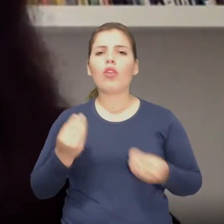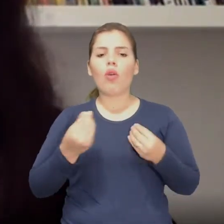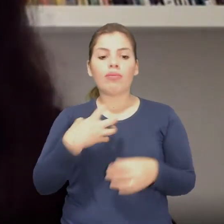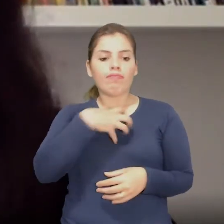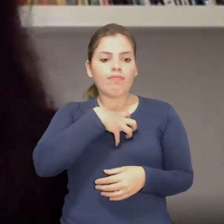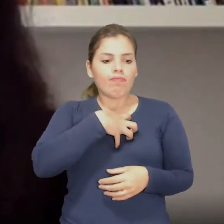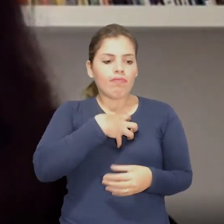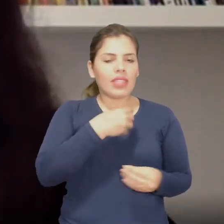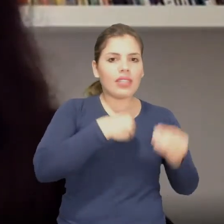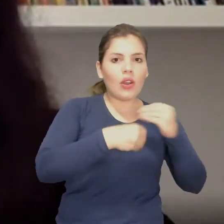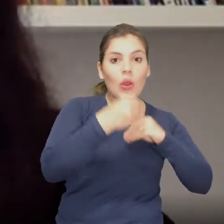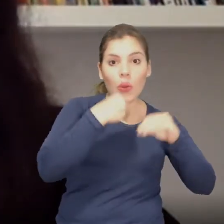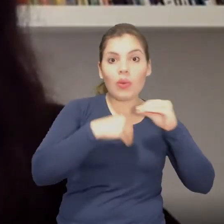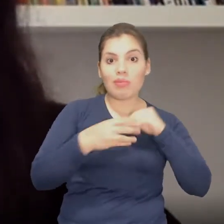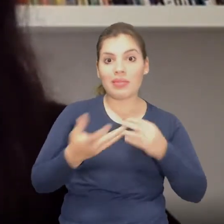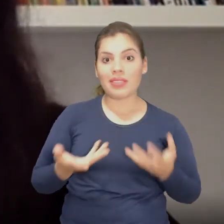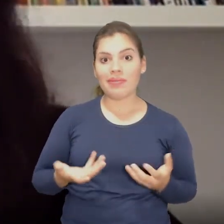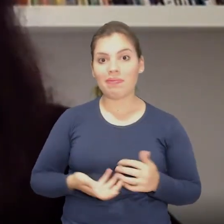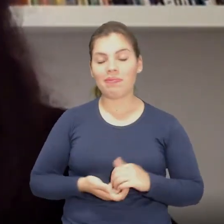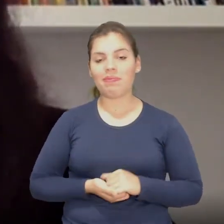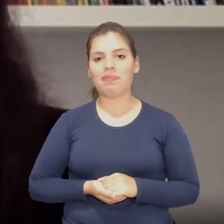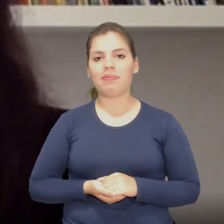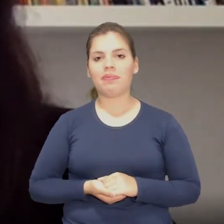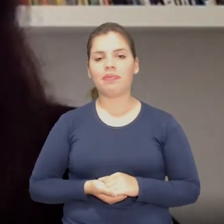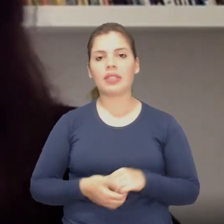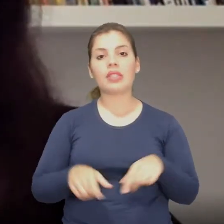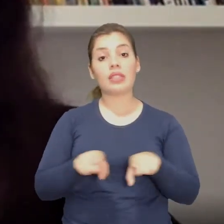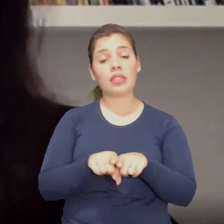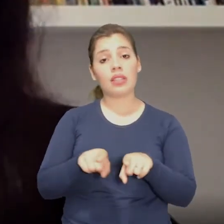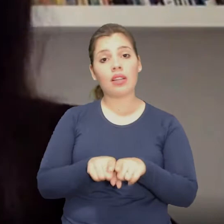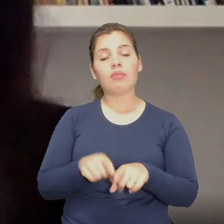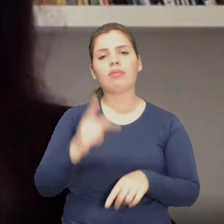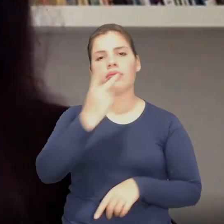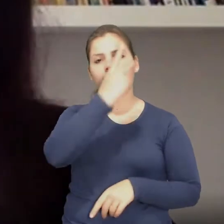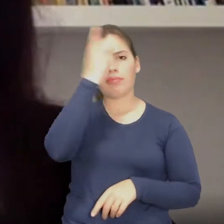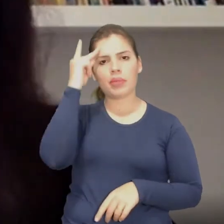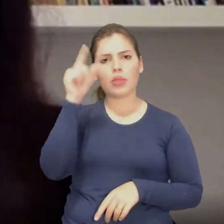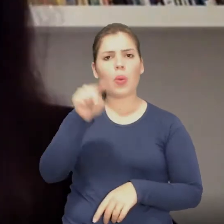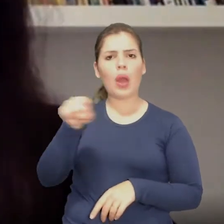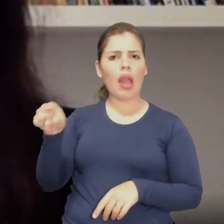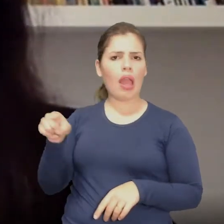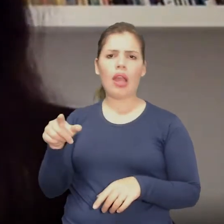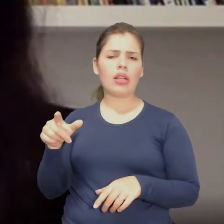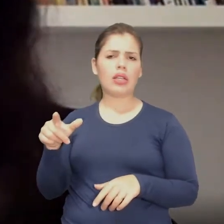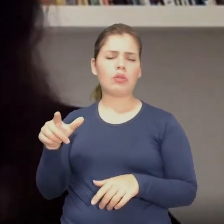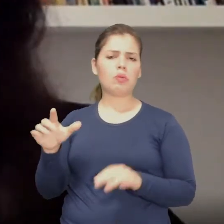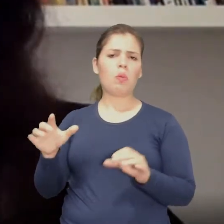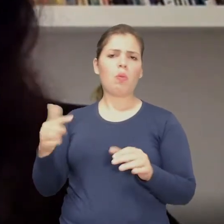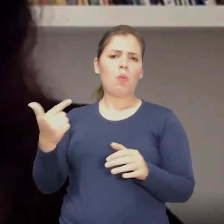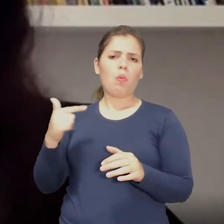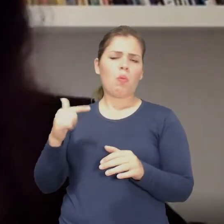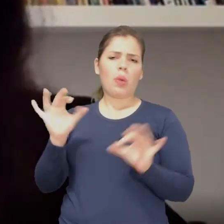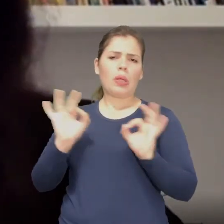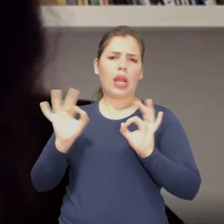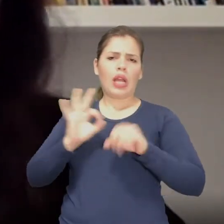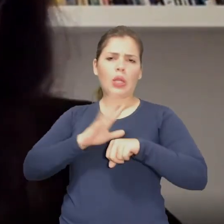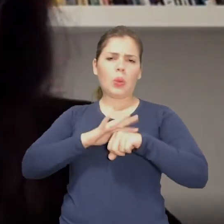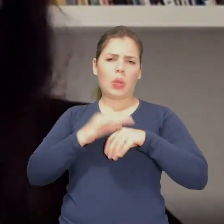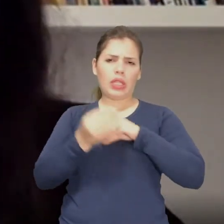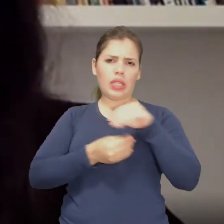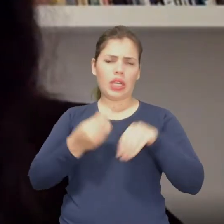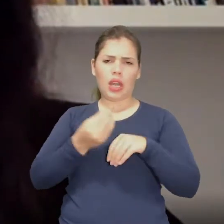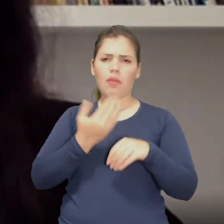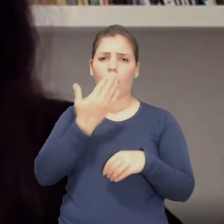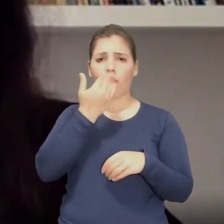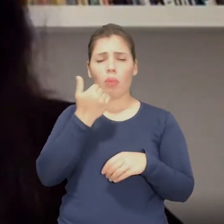a comida daí em diante. E, além disso, mesmo aquelas que não desenvolvem um transtorno alimentar, comumente têm um peso um pouco